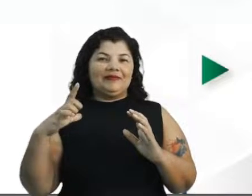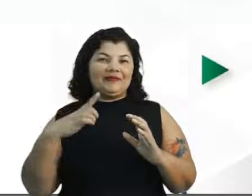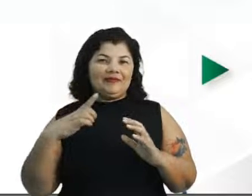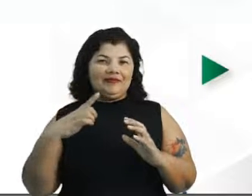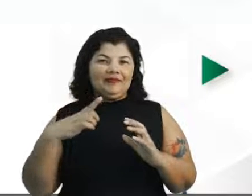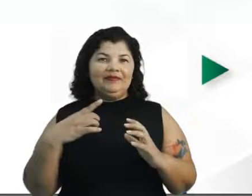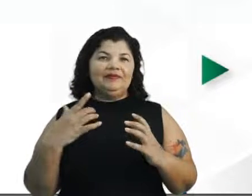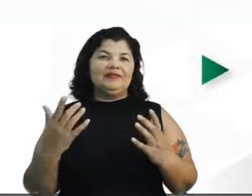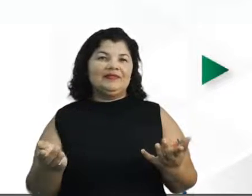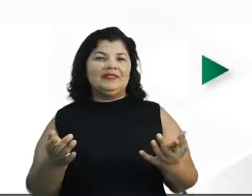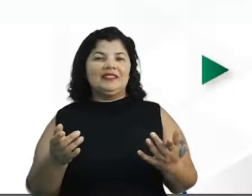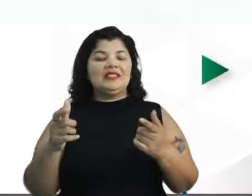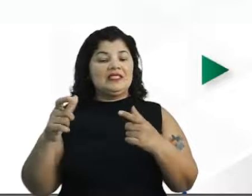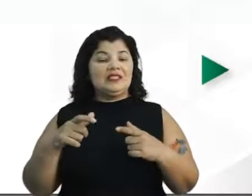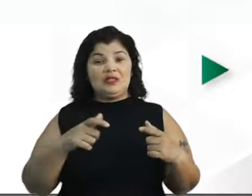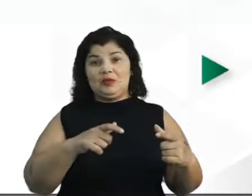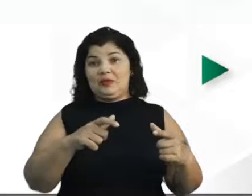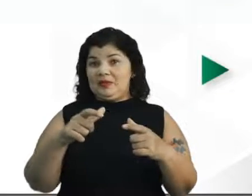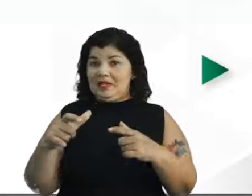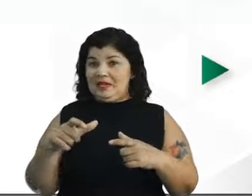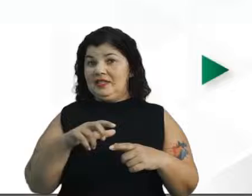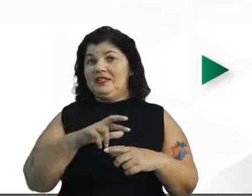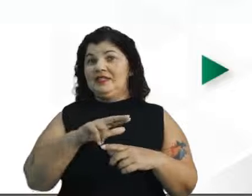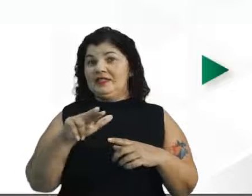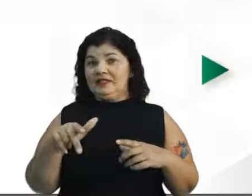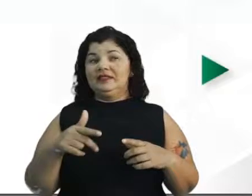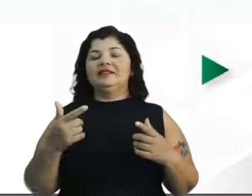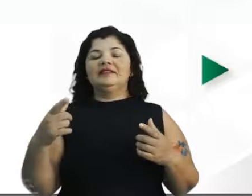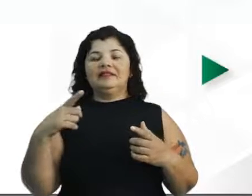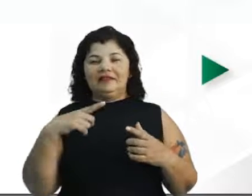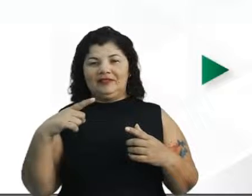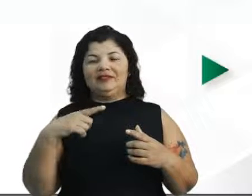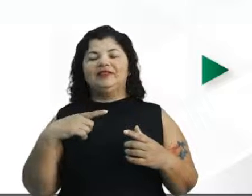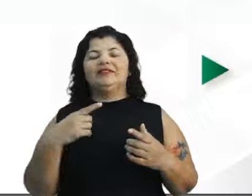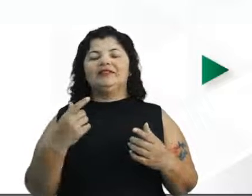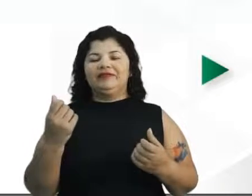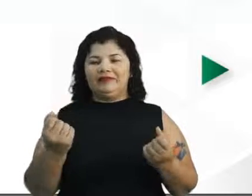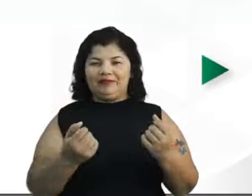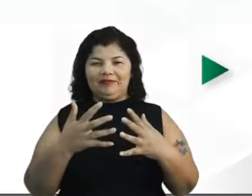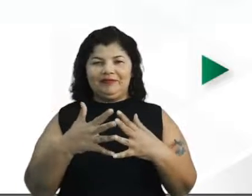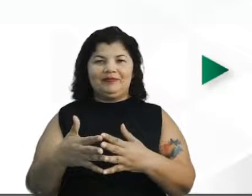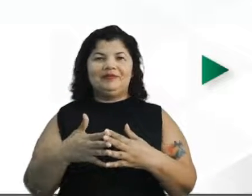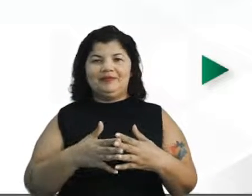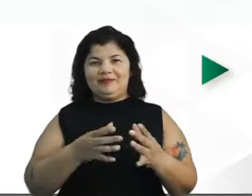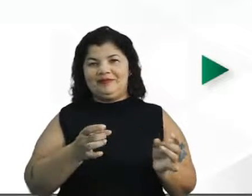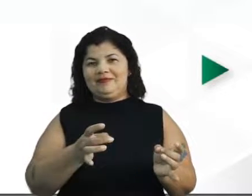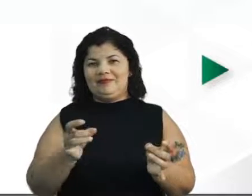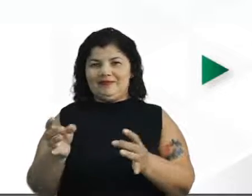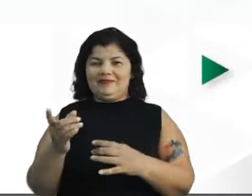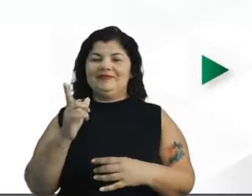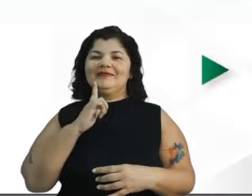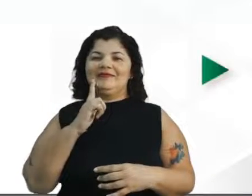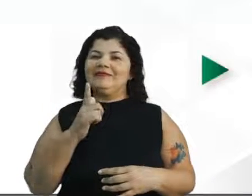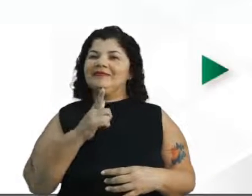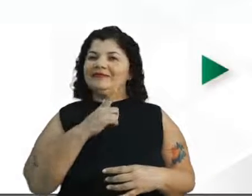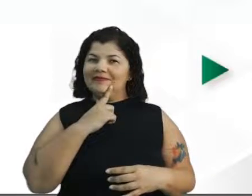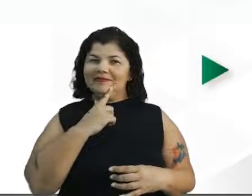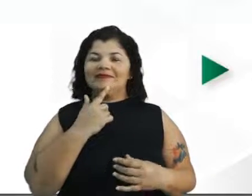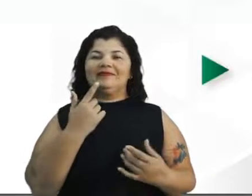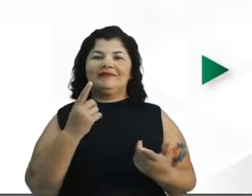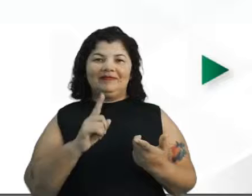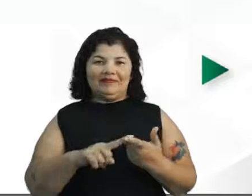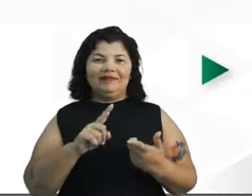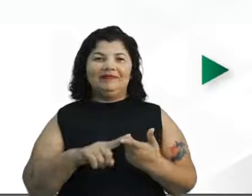nosso bairro, em nossa comunidade, um local que tenha pelo menos um carro, um food truck desse aí